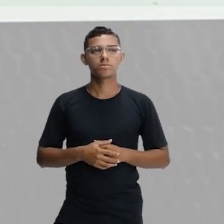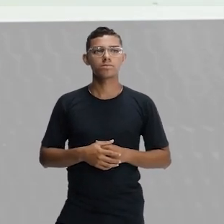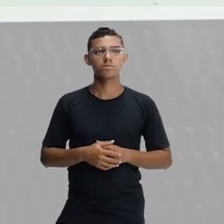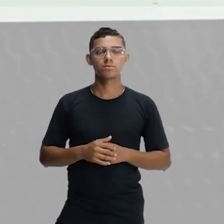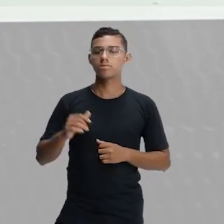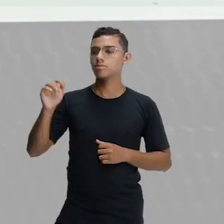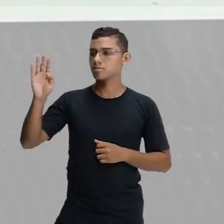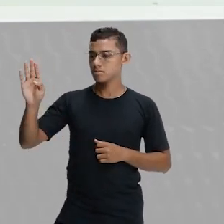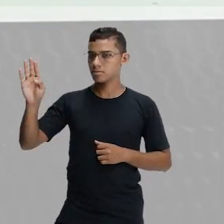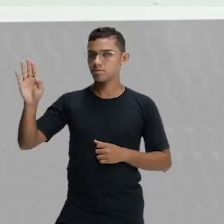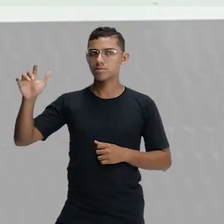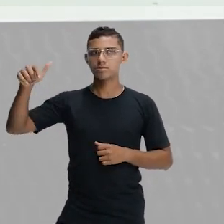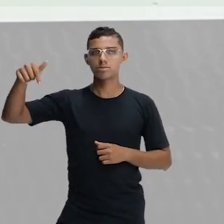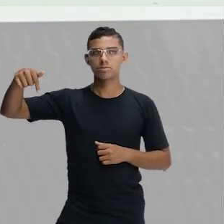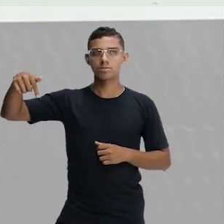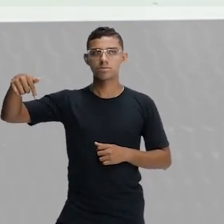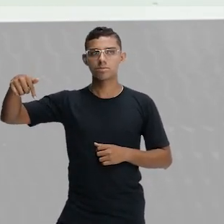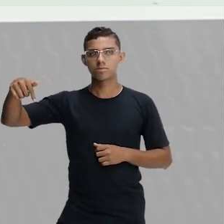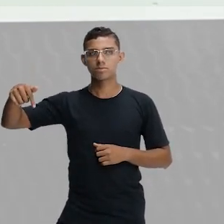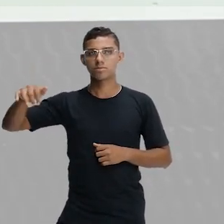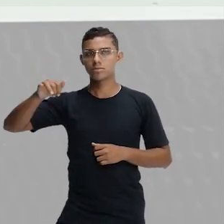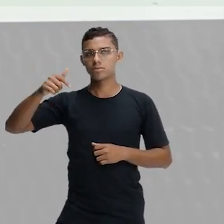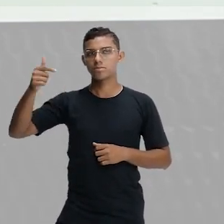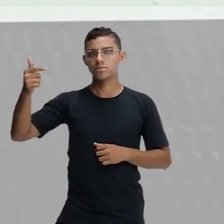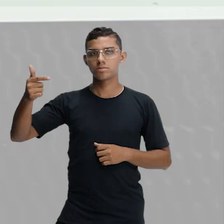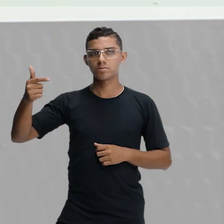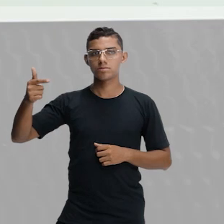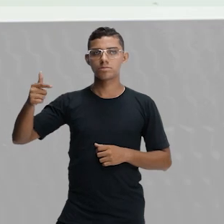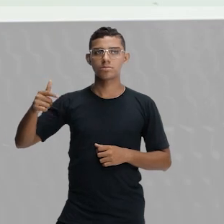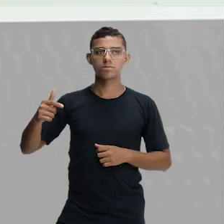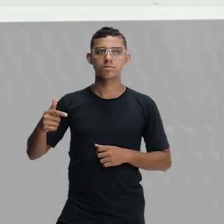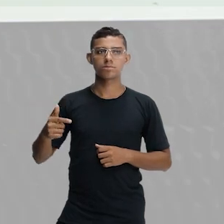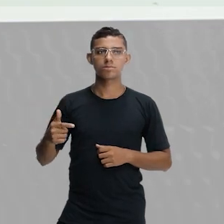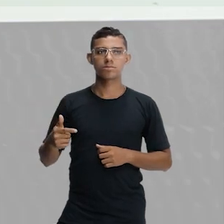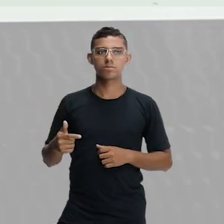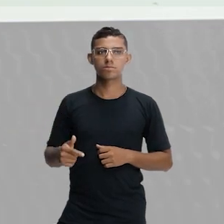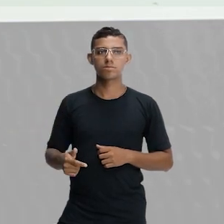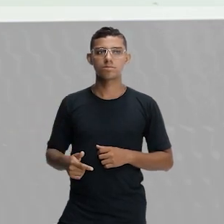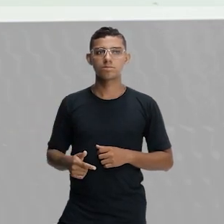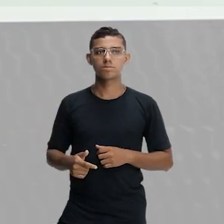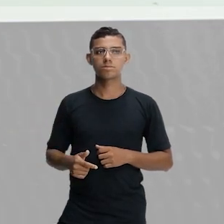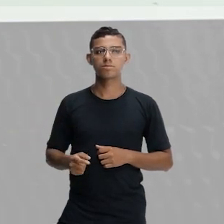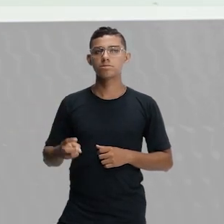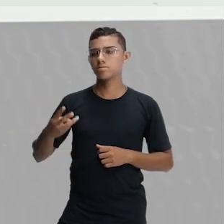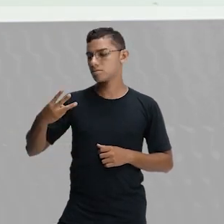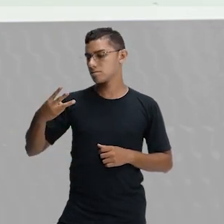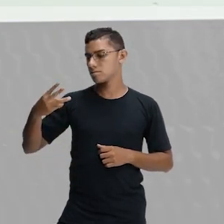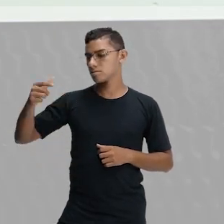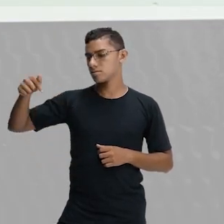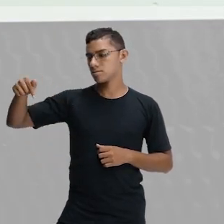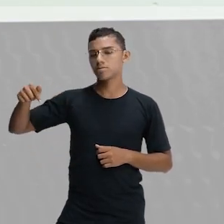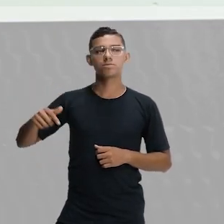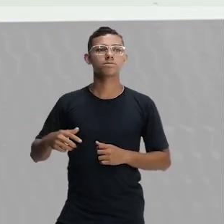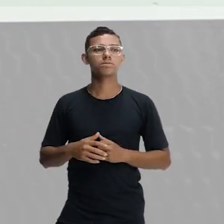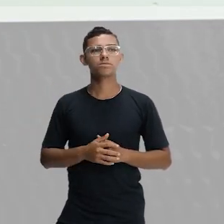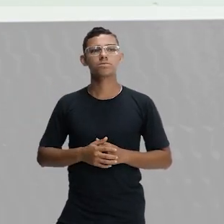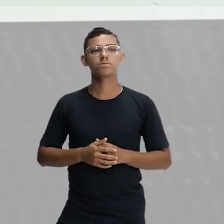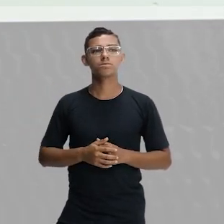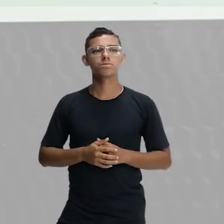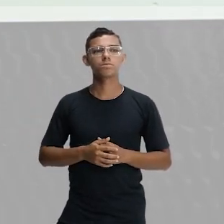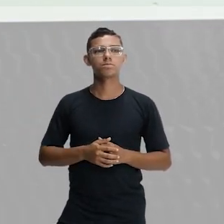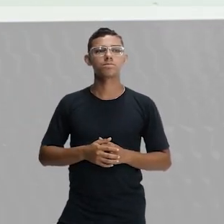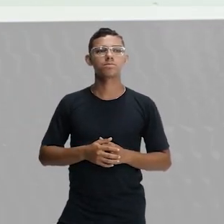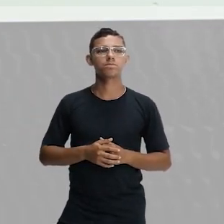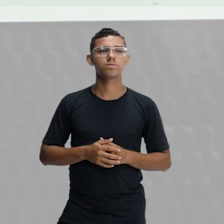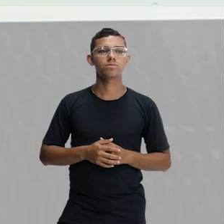com uma carga 2Q. Pronto. Bota 3Q. O corpo B com uma carga